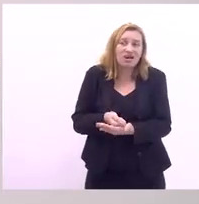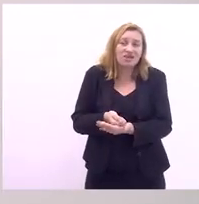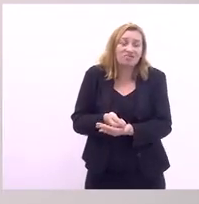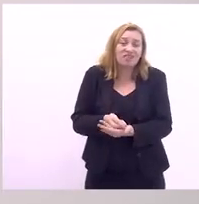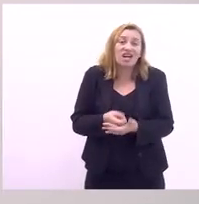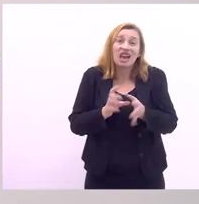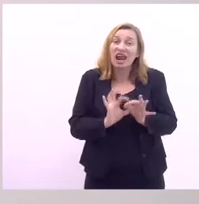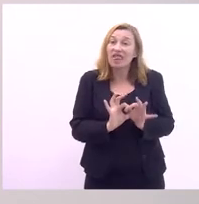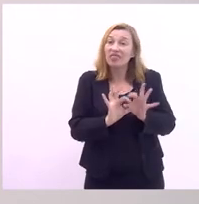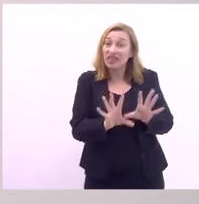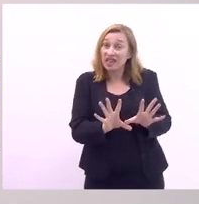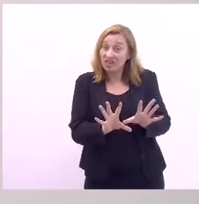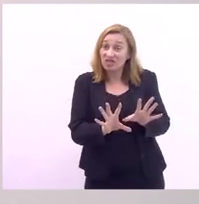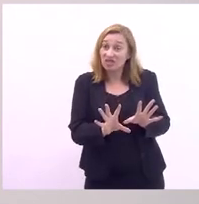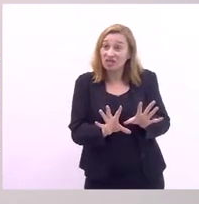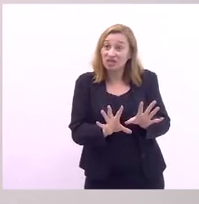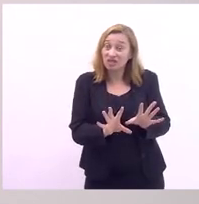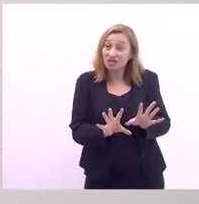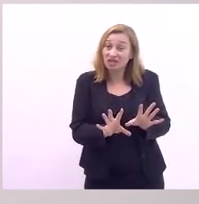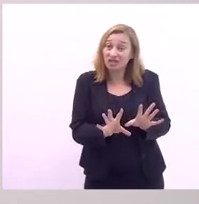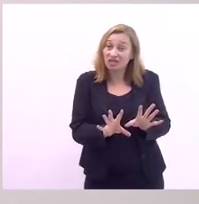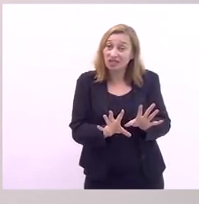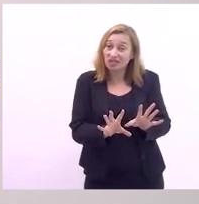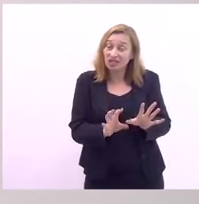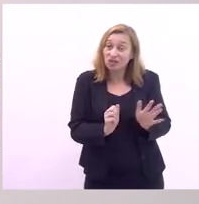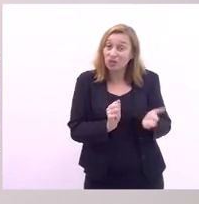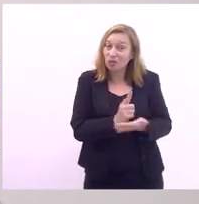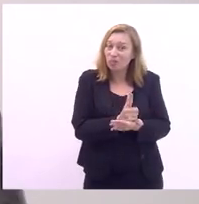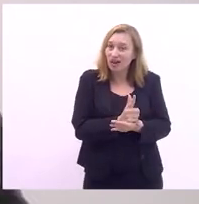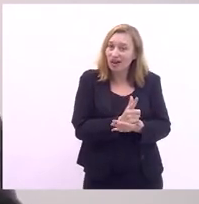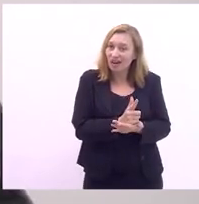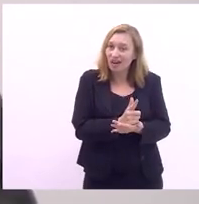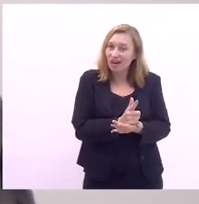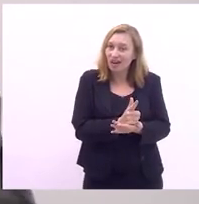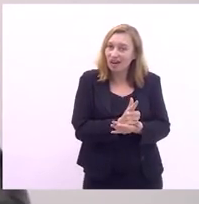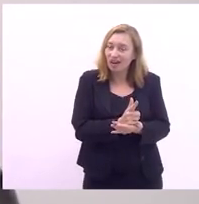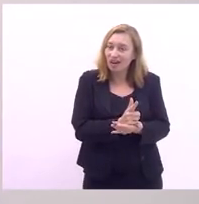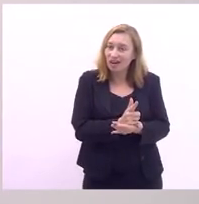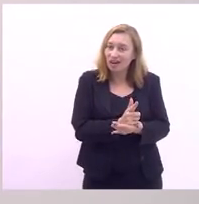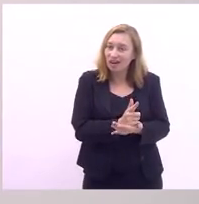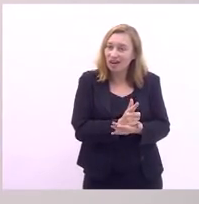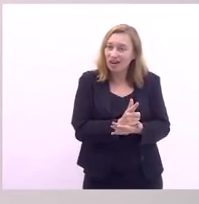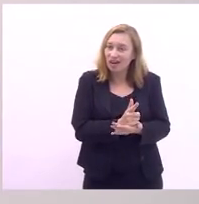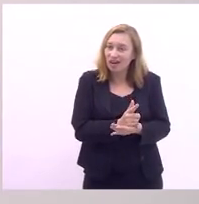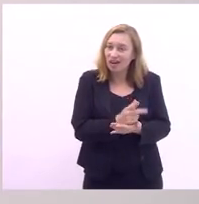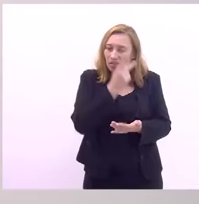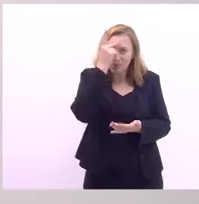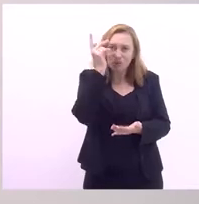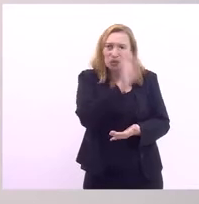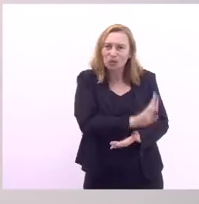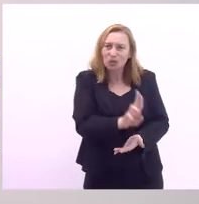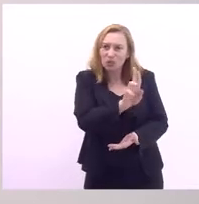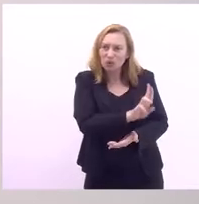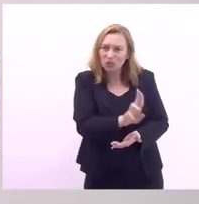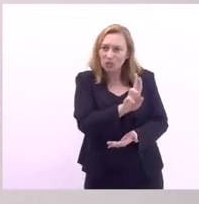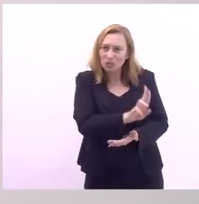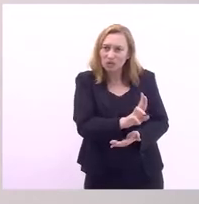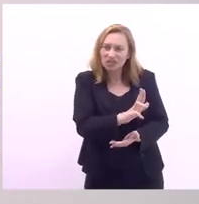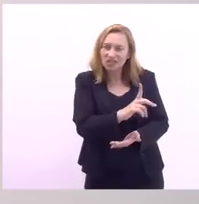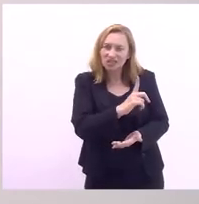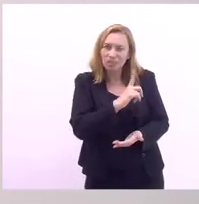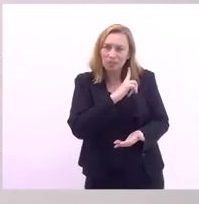deixa de comprar, que o consumidor tem a geração